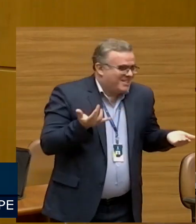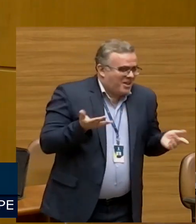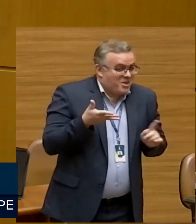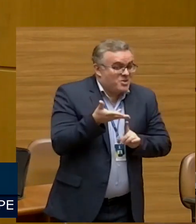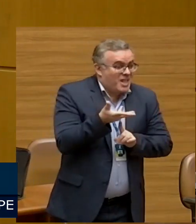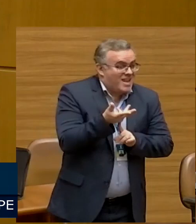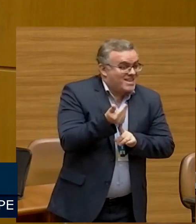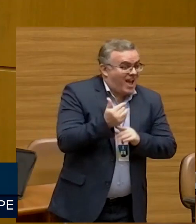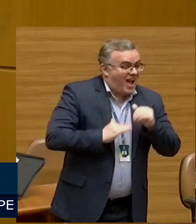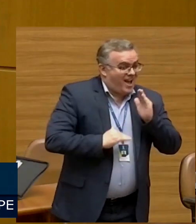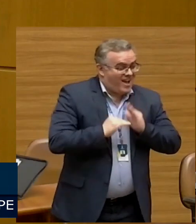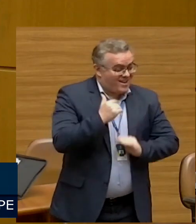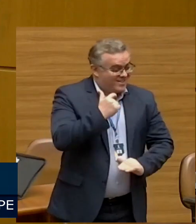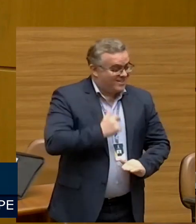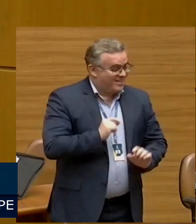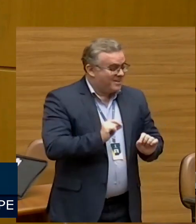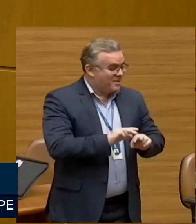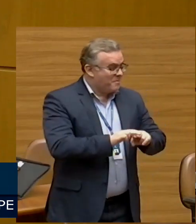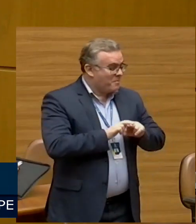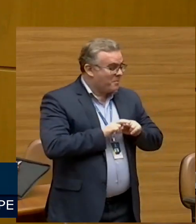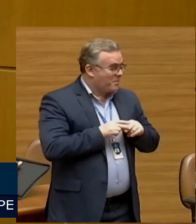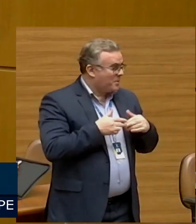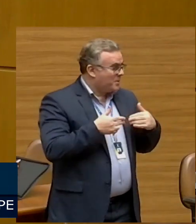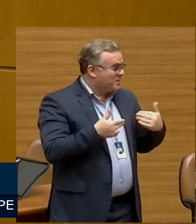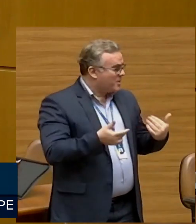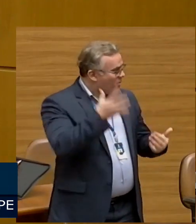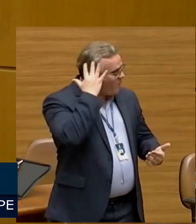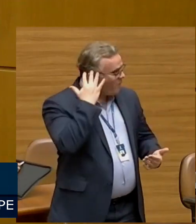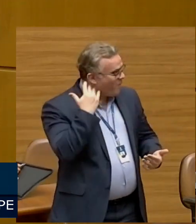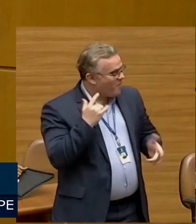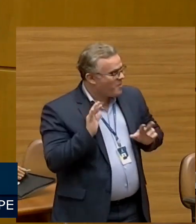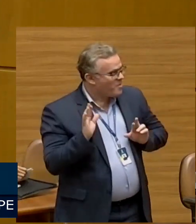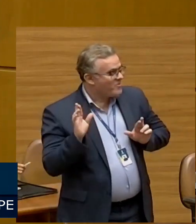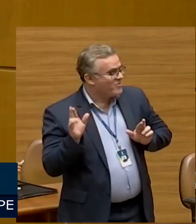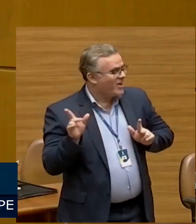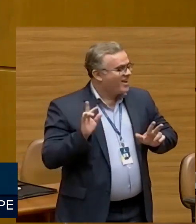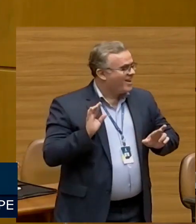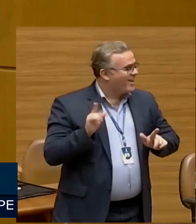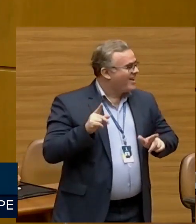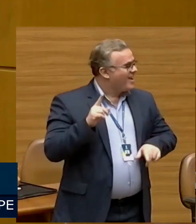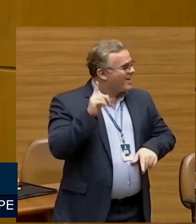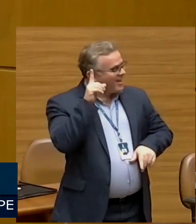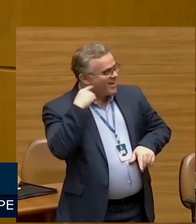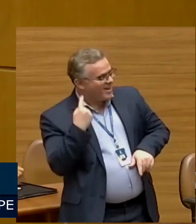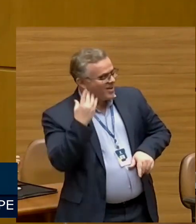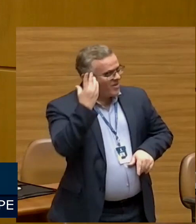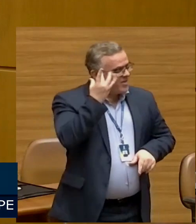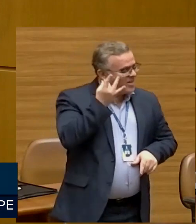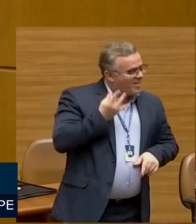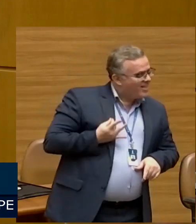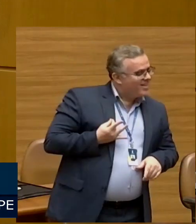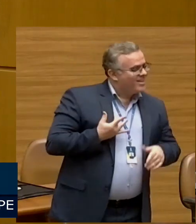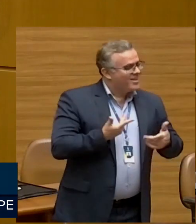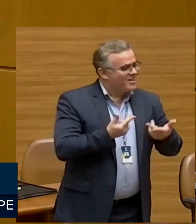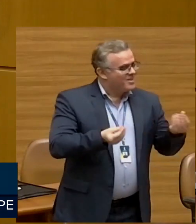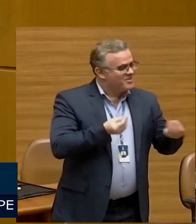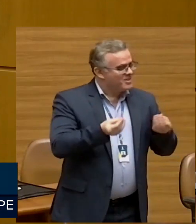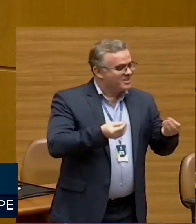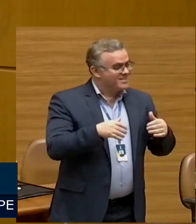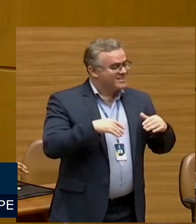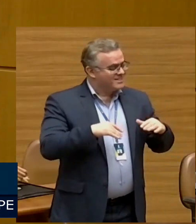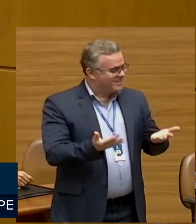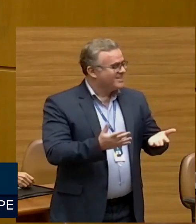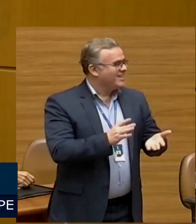também. Mas estou aqui trajando. Só o cabelo da gente está um pouco diferente, né? O meu um pouco mais